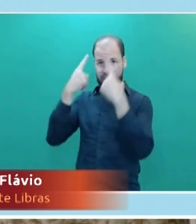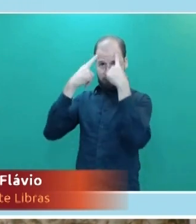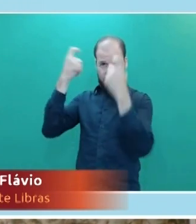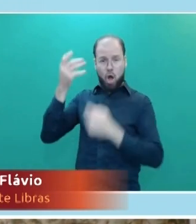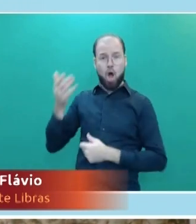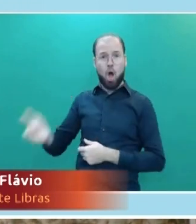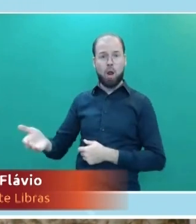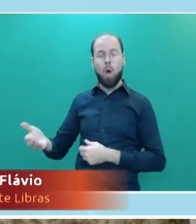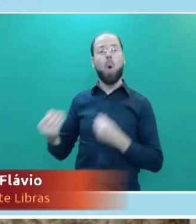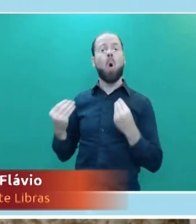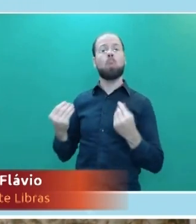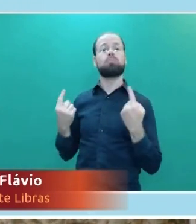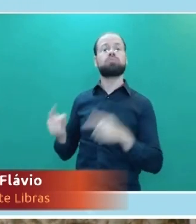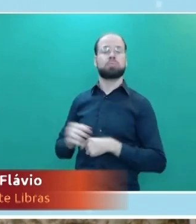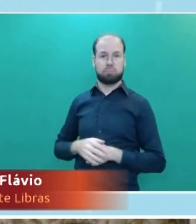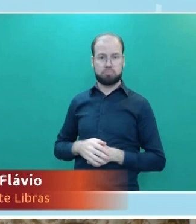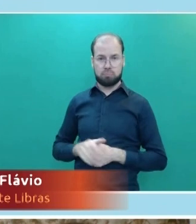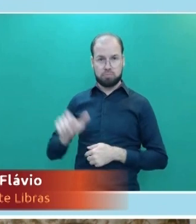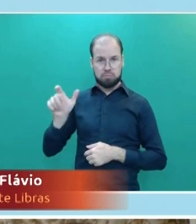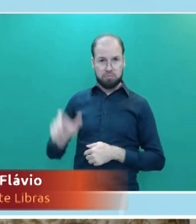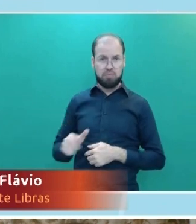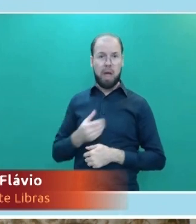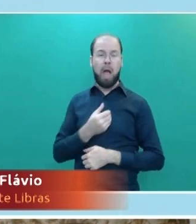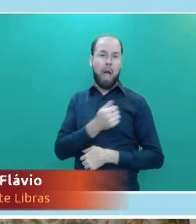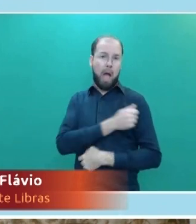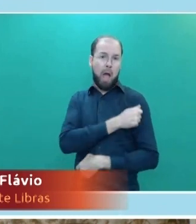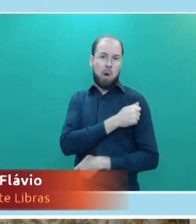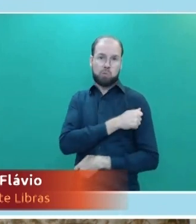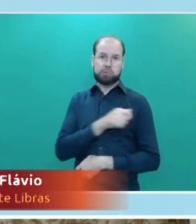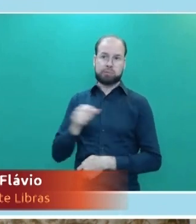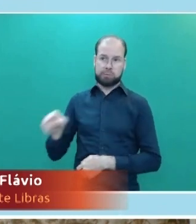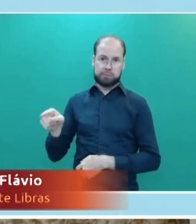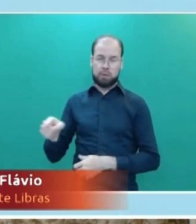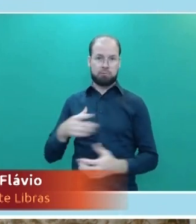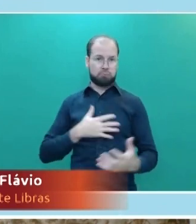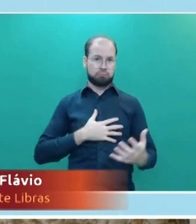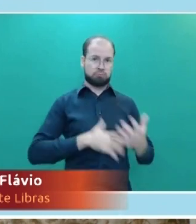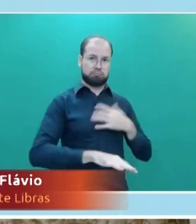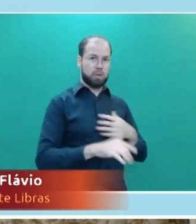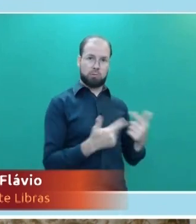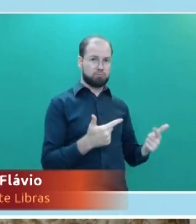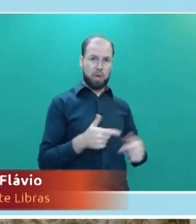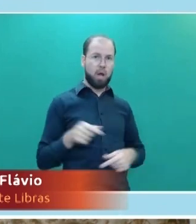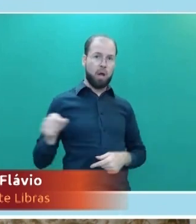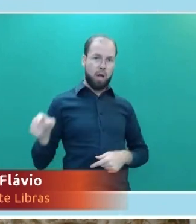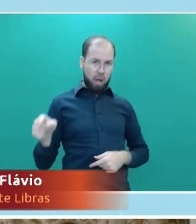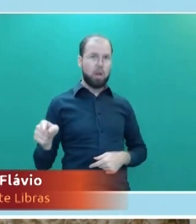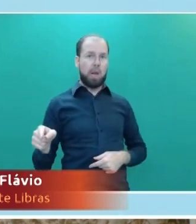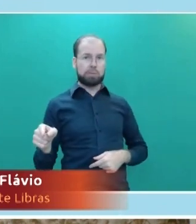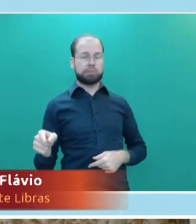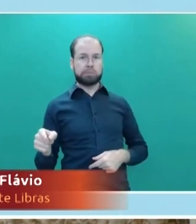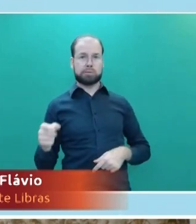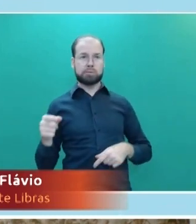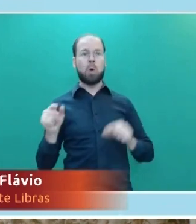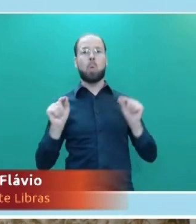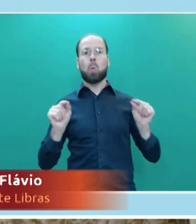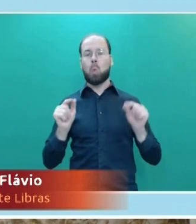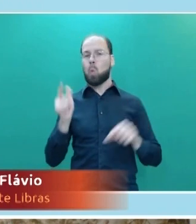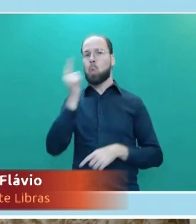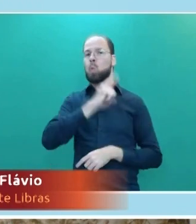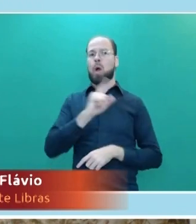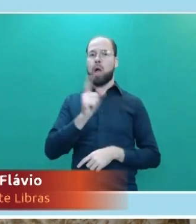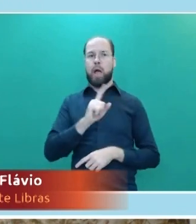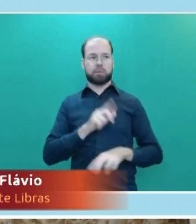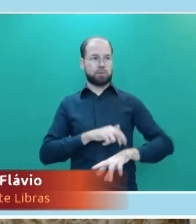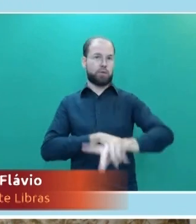uma incapacidade de tolerar o outro diferente. Como que isso vai ser abordado? Como que isso vai ser? Como que a gente vai resolver